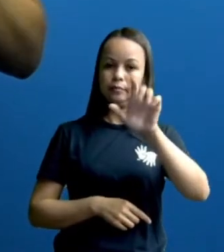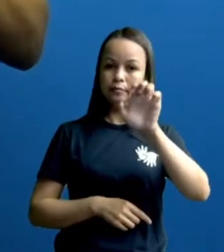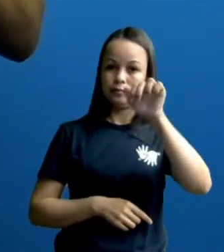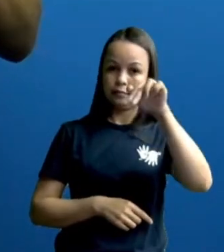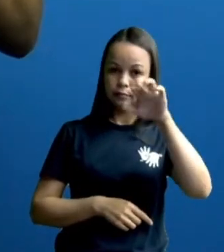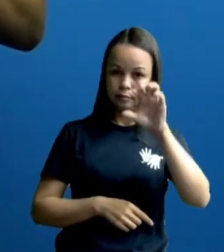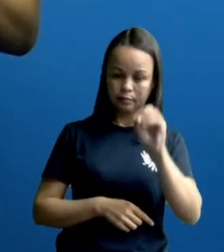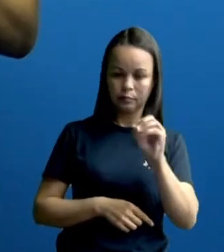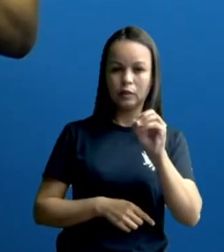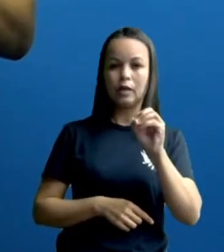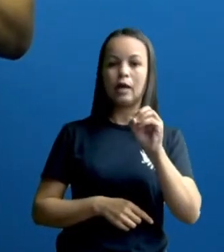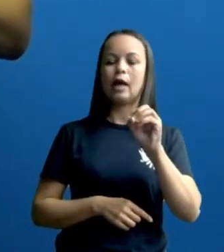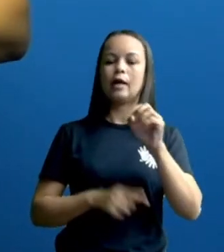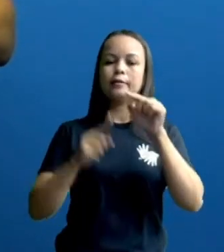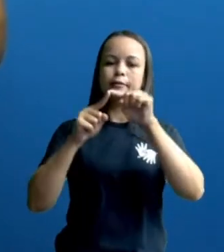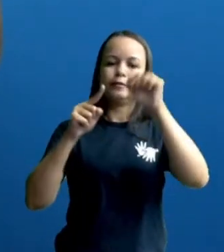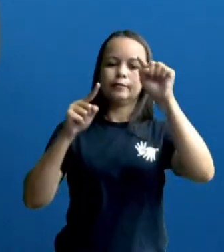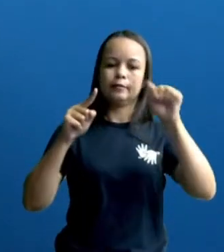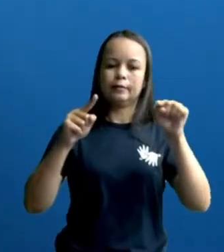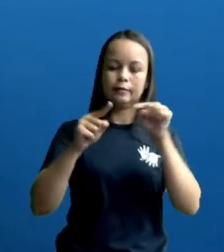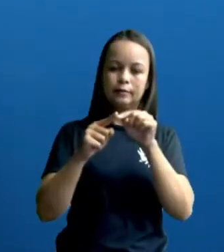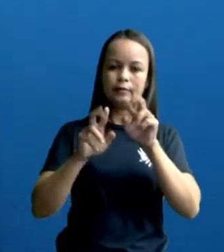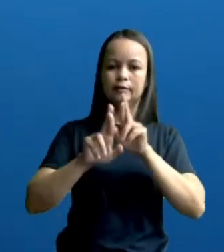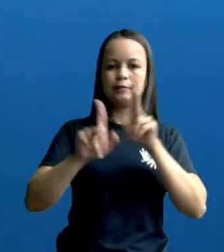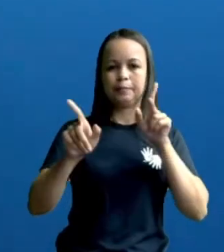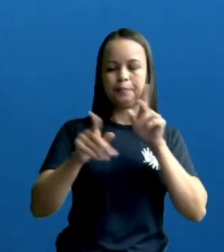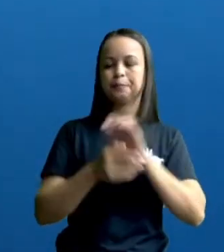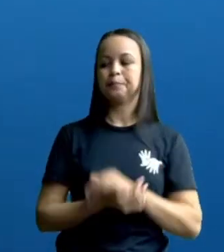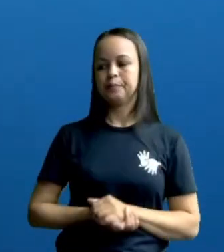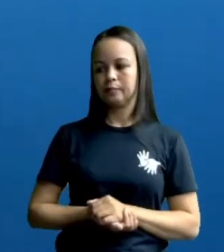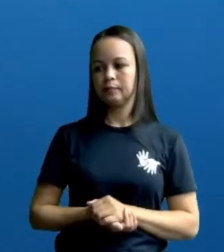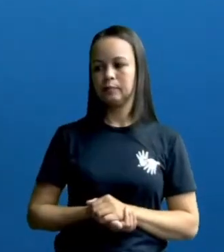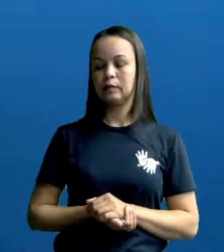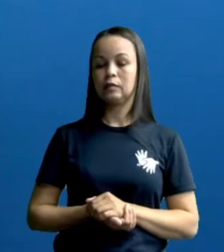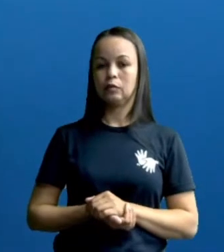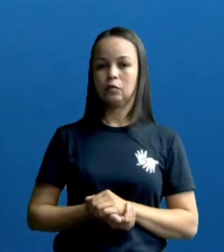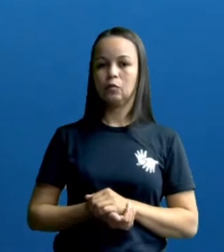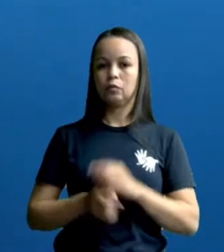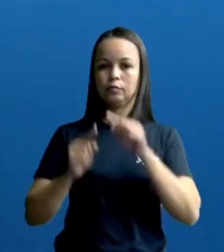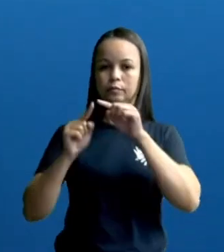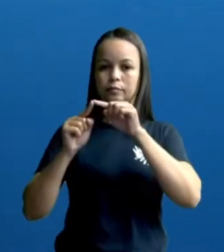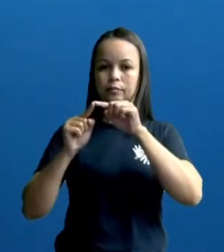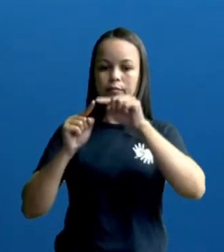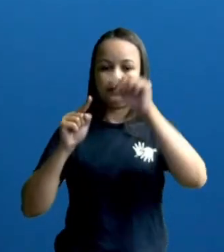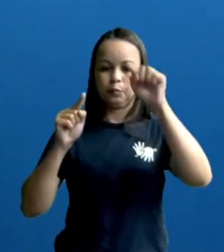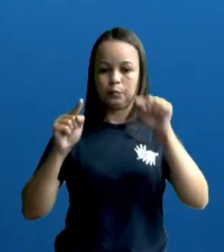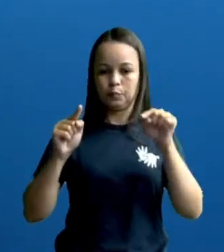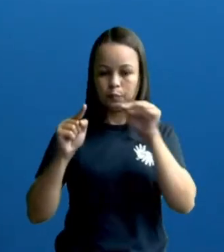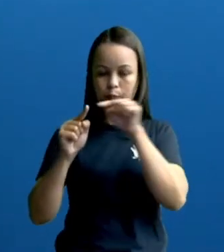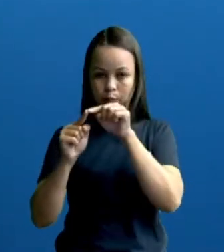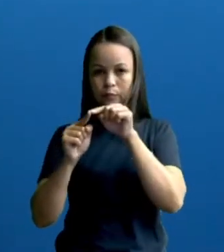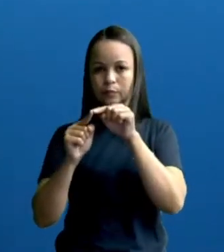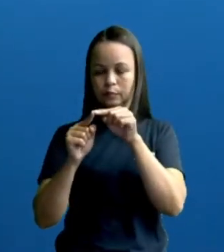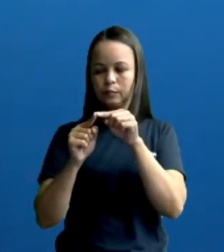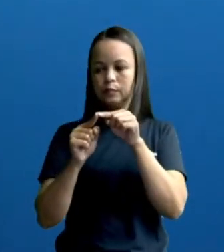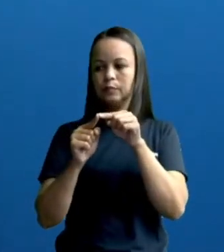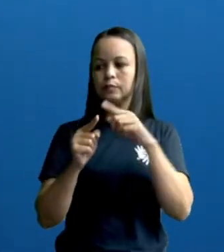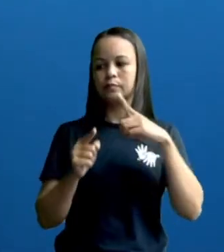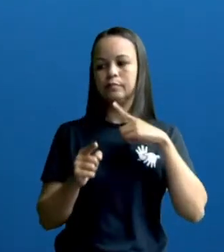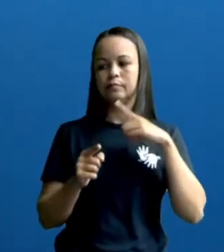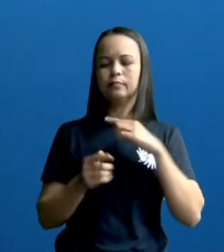escaleno, 3 lados diferentes. Vamos para o segundo triângulo. Então, nós temos esse triângulo aqui,